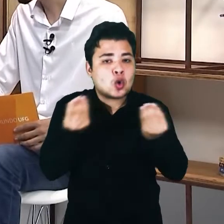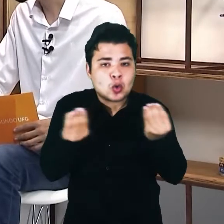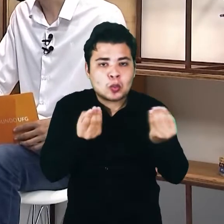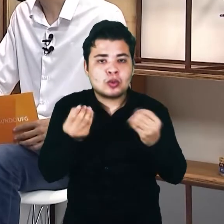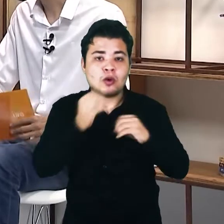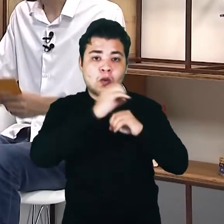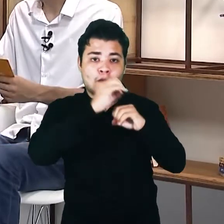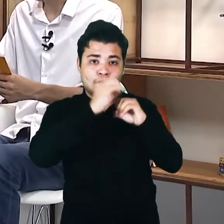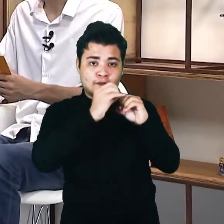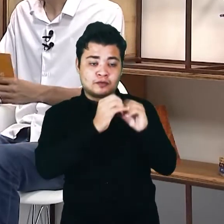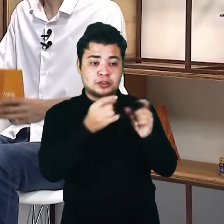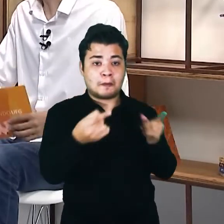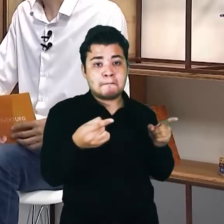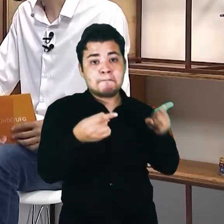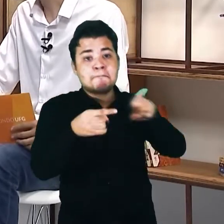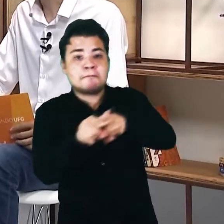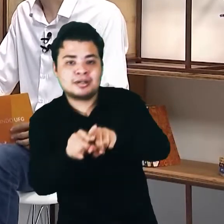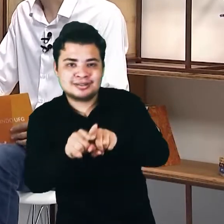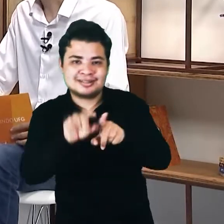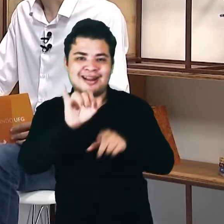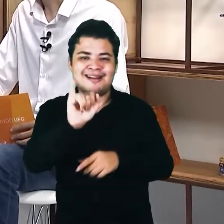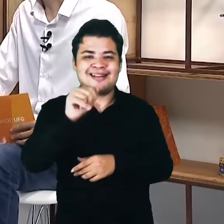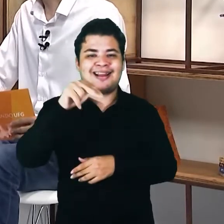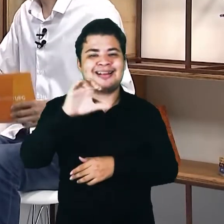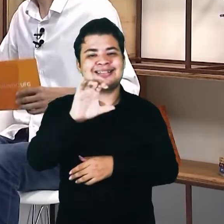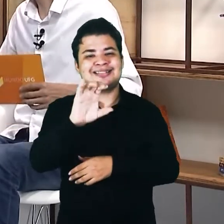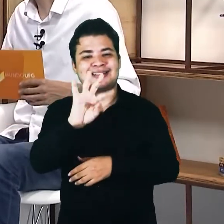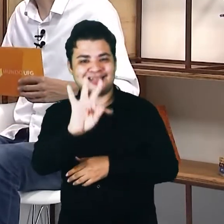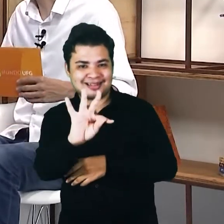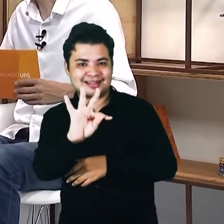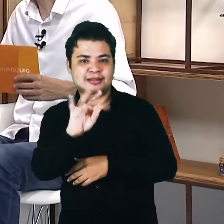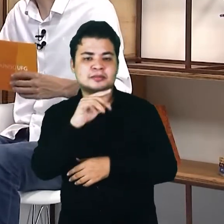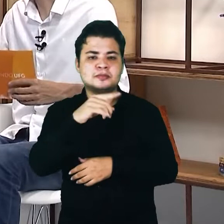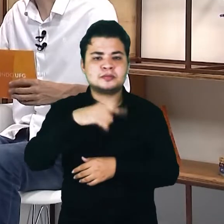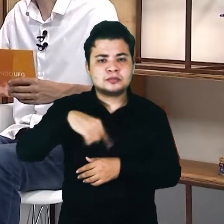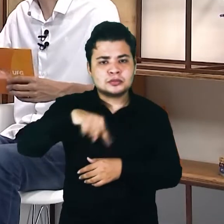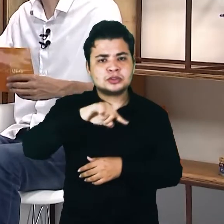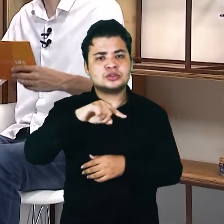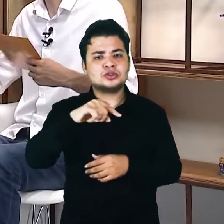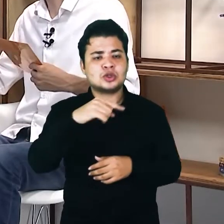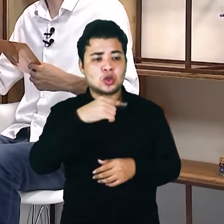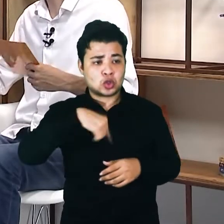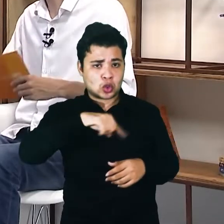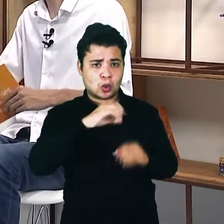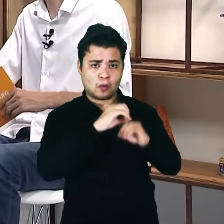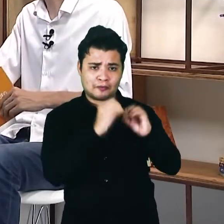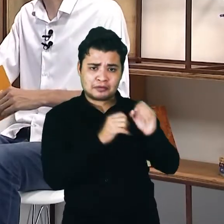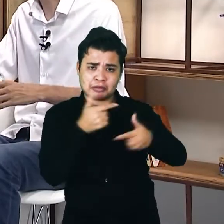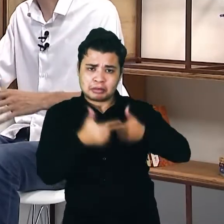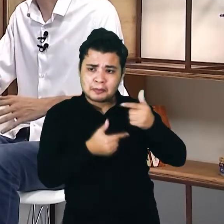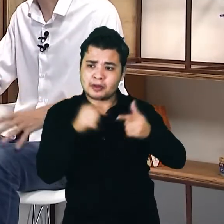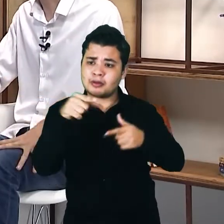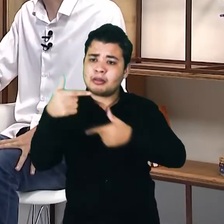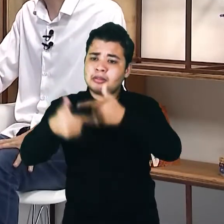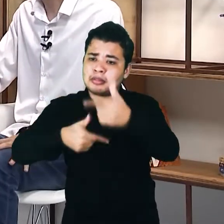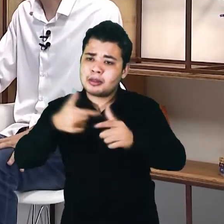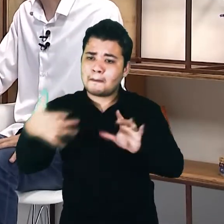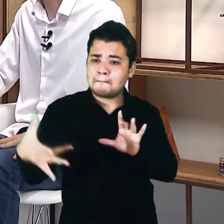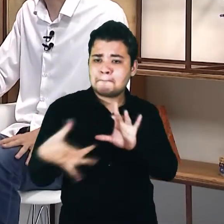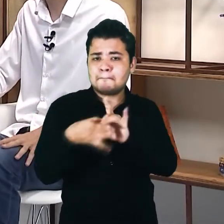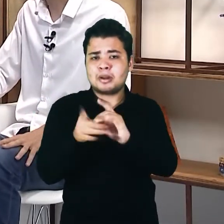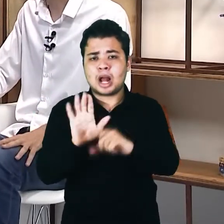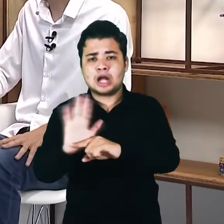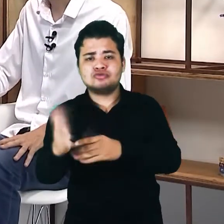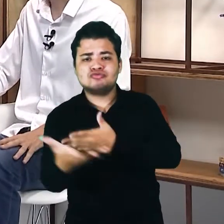da UFG com o INCT. O que vocês, junto com nós, o UFG, desenvolvem? Quais foram